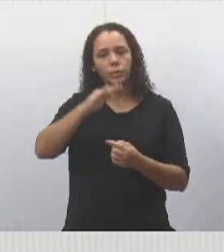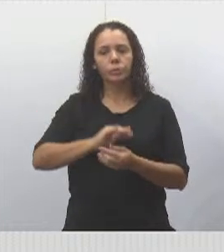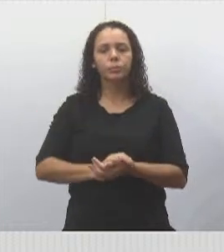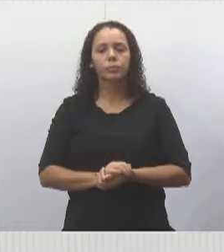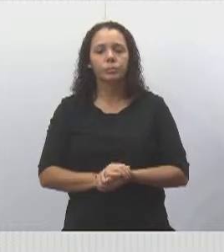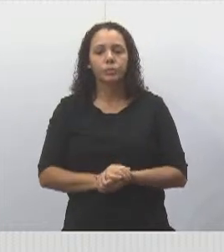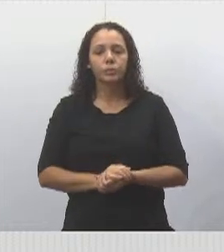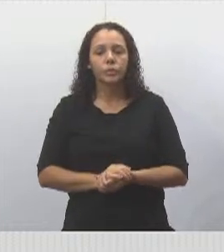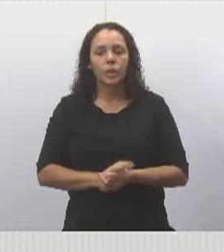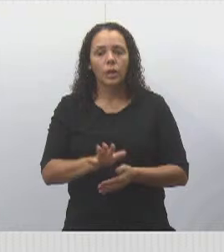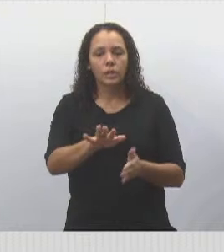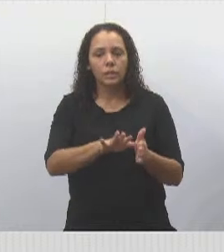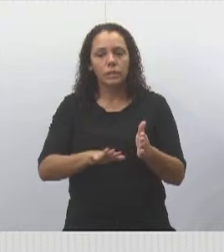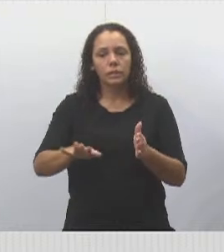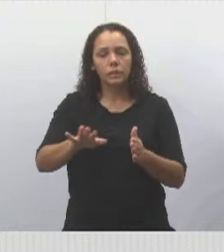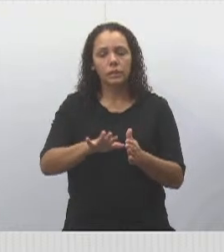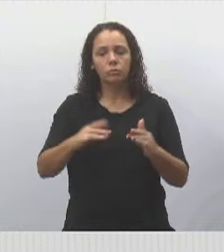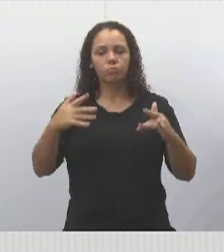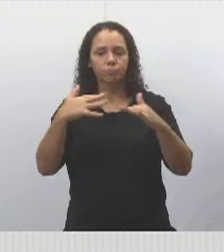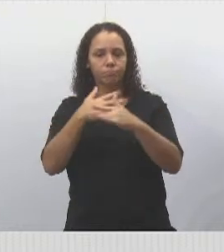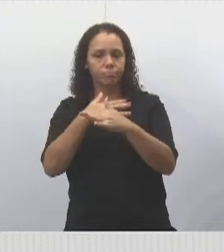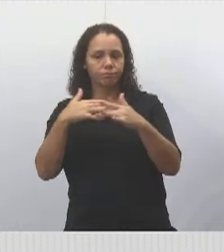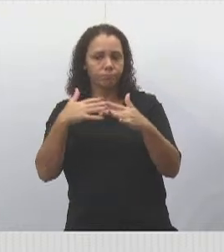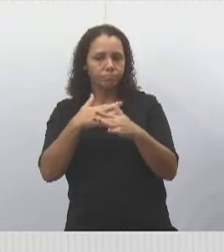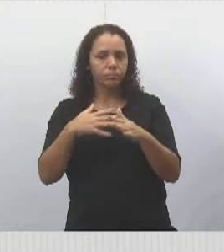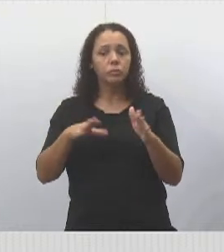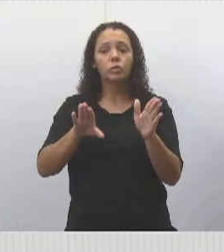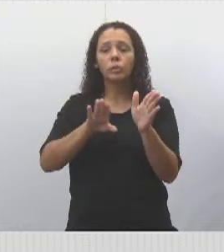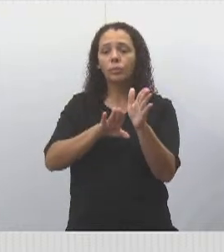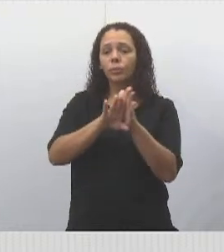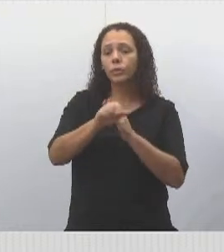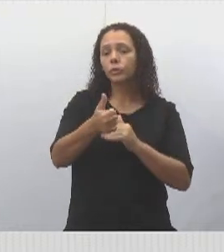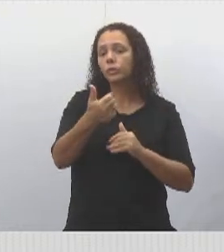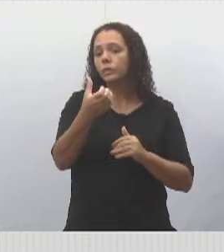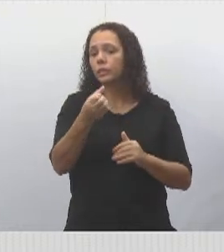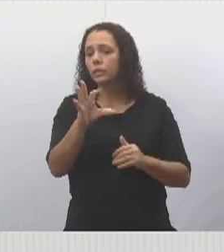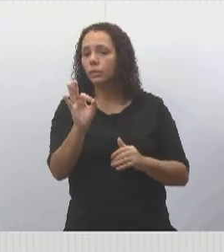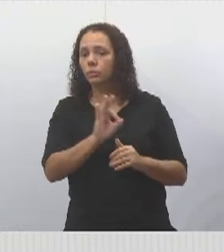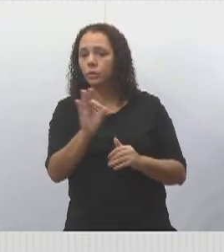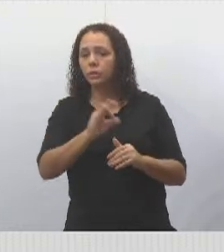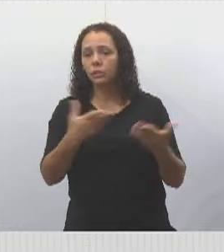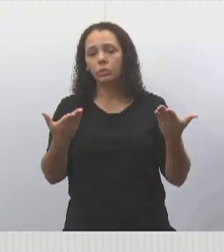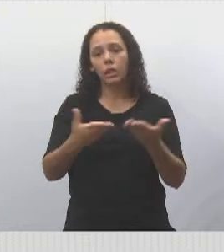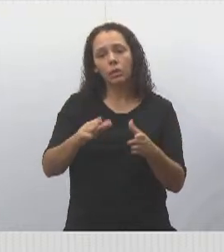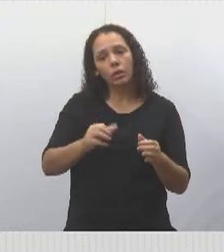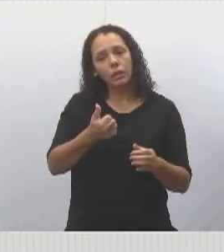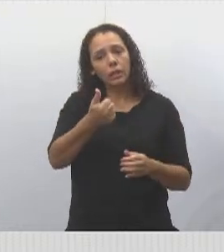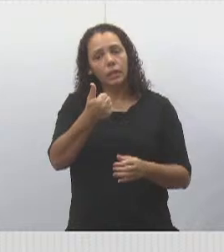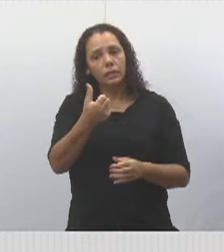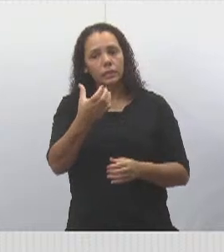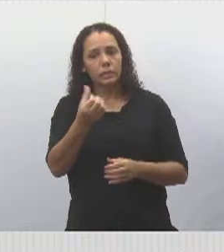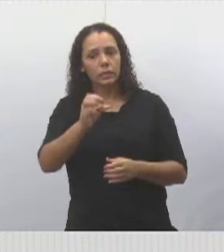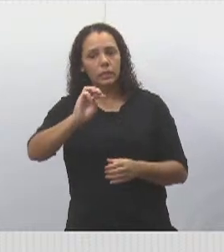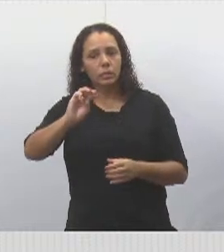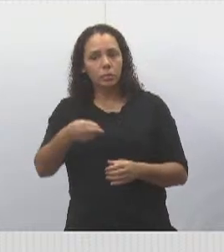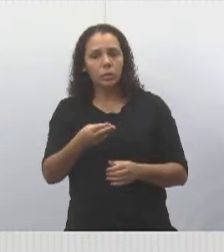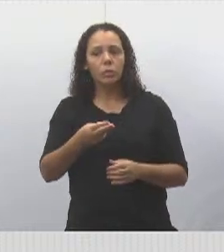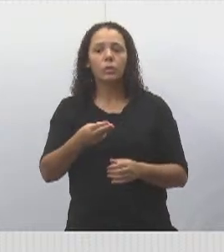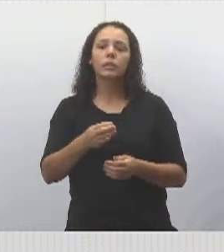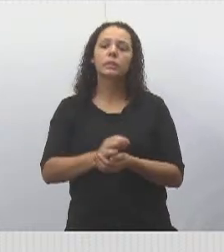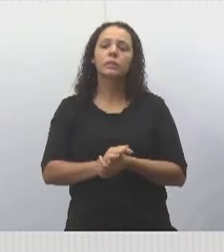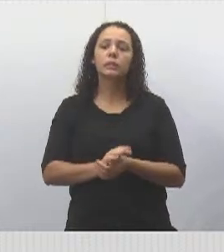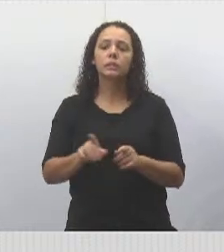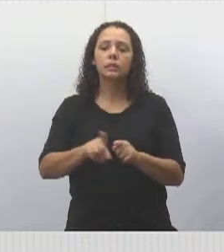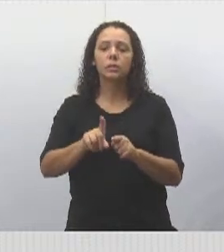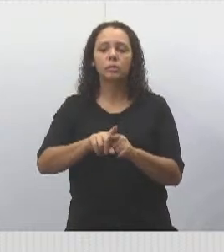Pode passar, por favor. Secretaria de Mobilidade Urbana, um acréscimo de 16%, chegando em 16 milhões,